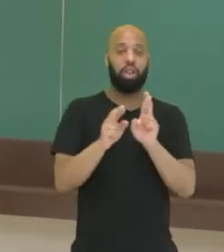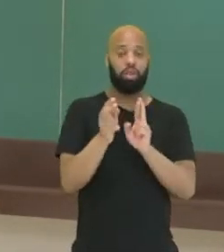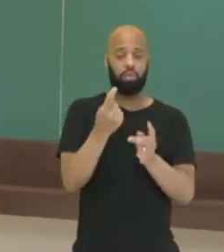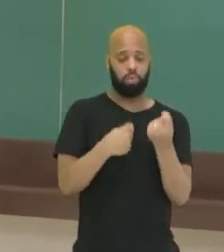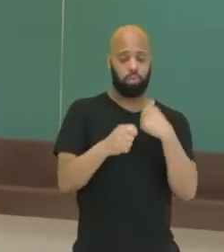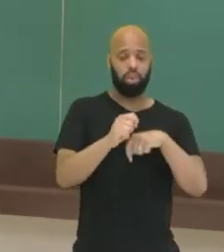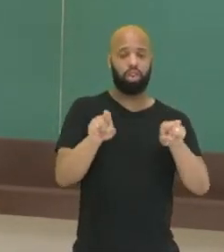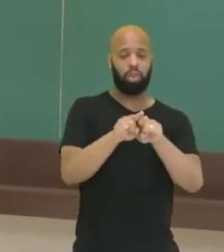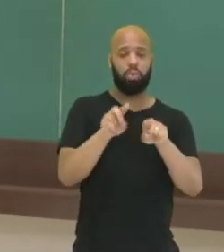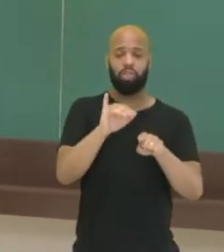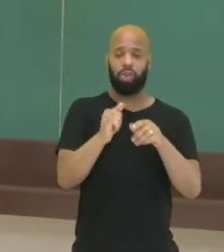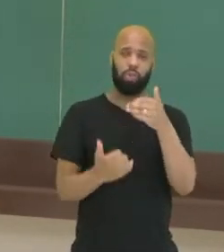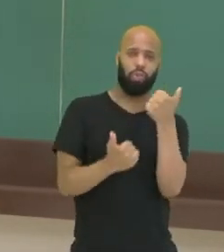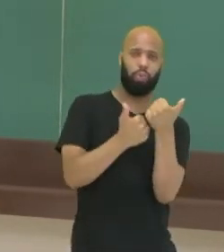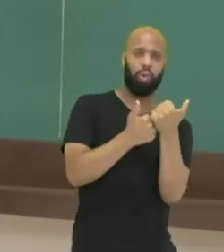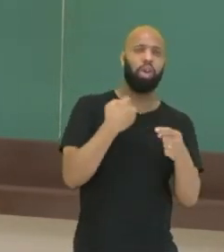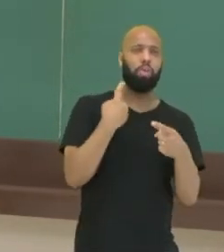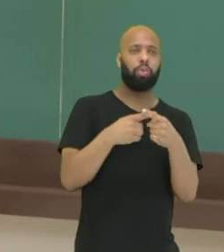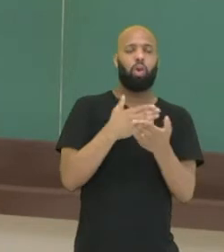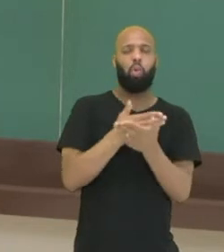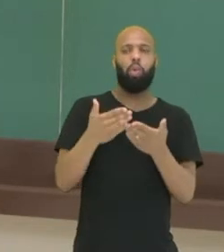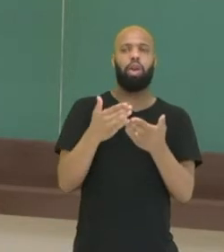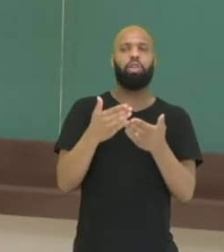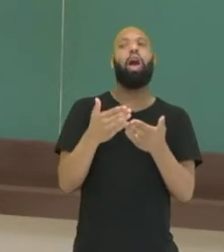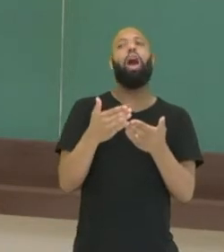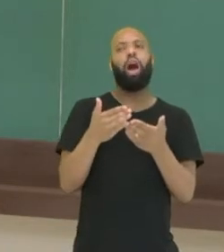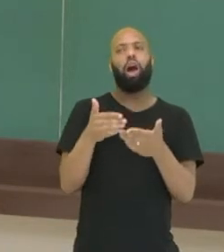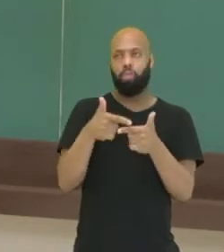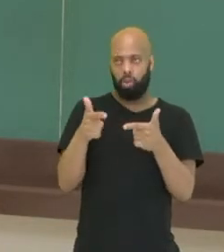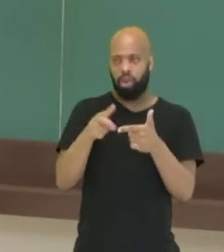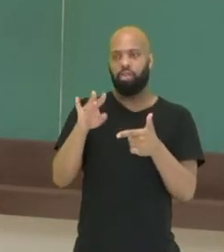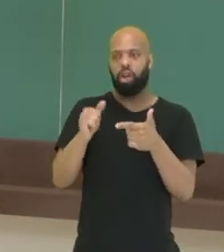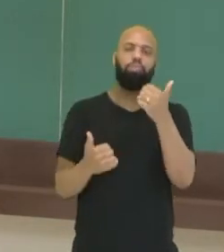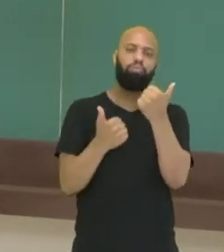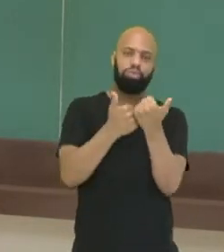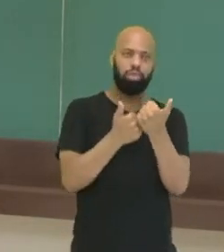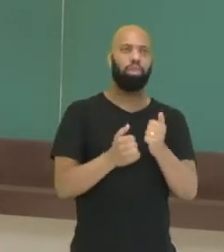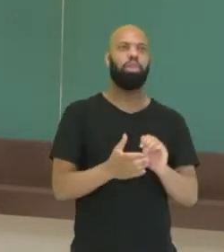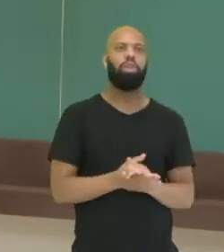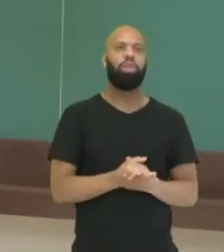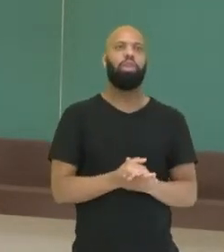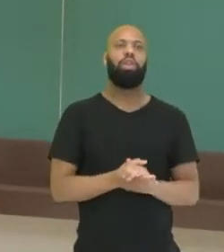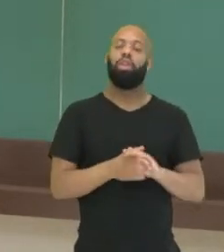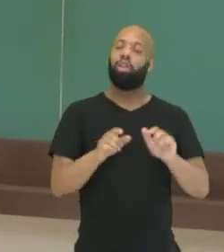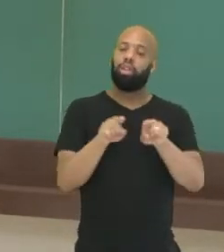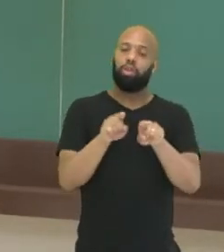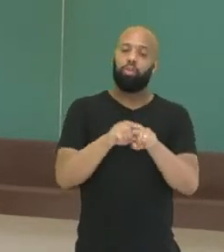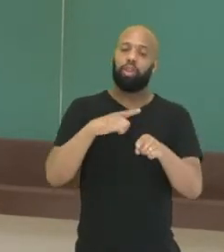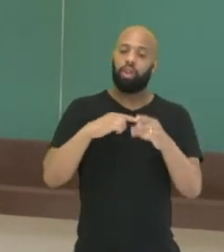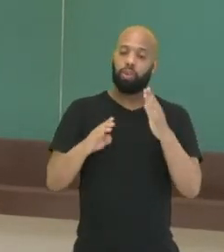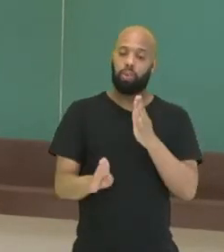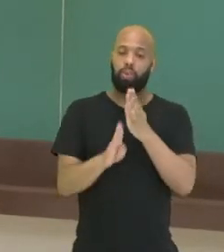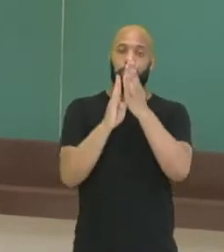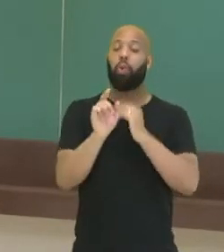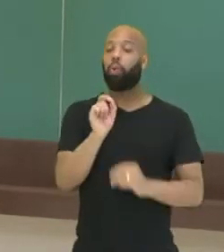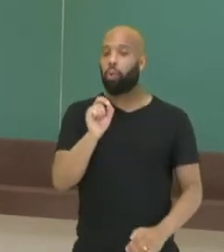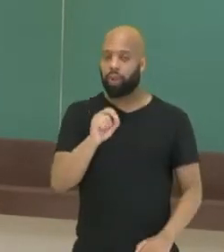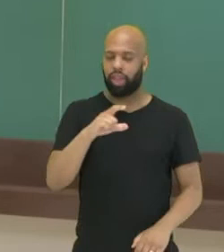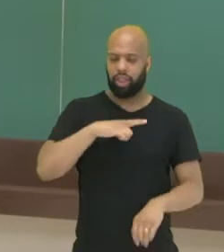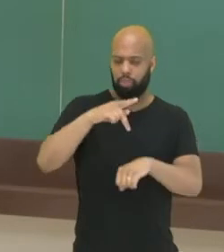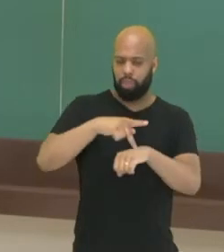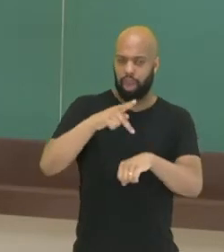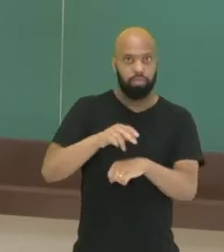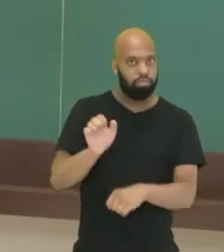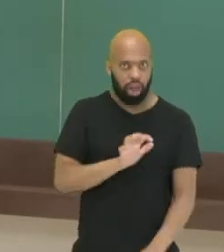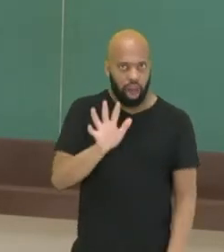vão substituir, já que ela entra em decadência, então vão substituir essa atividade. Como a descoberta de pedras preciosas na atual região